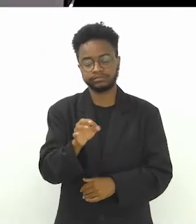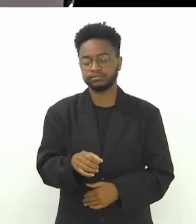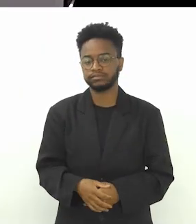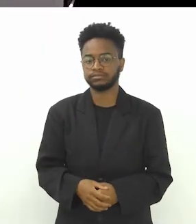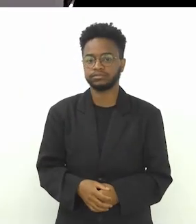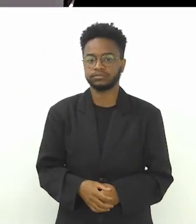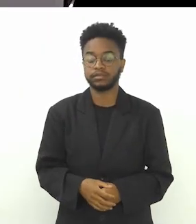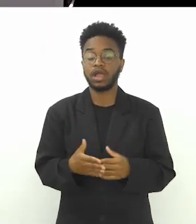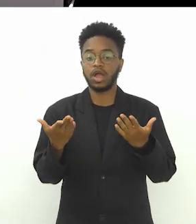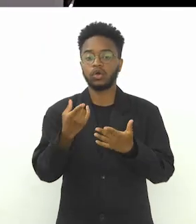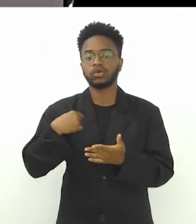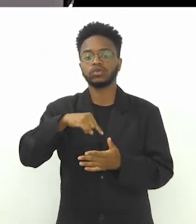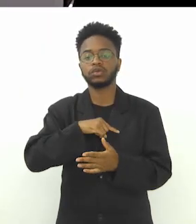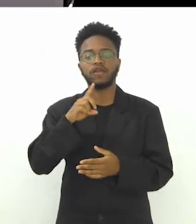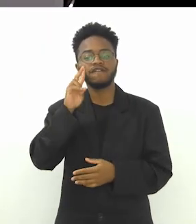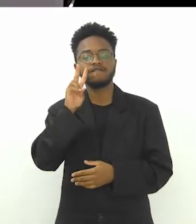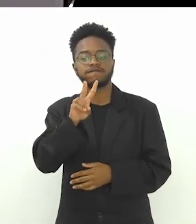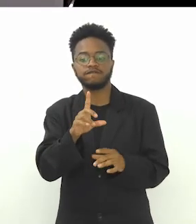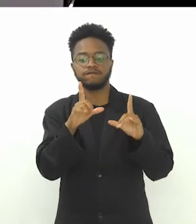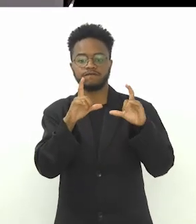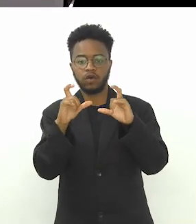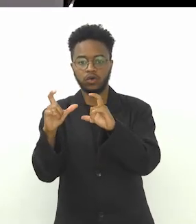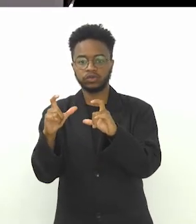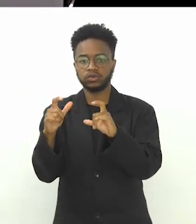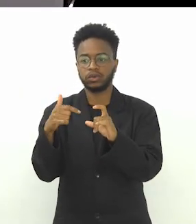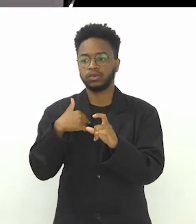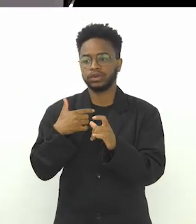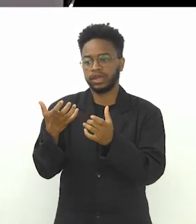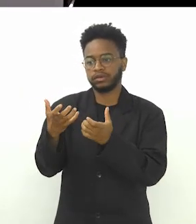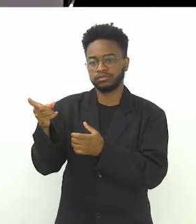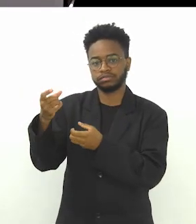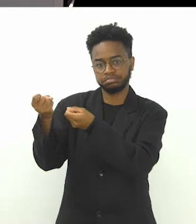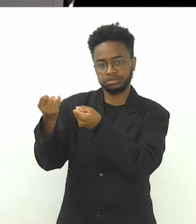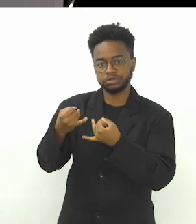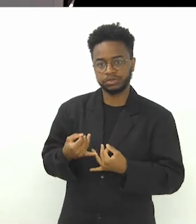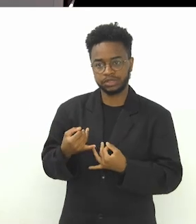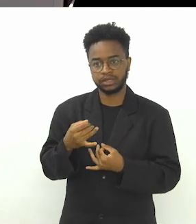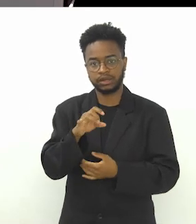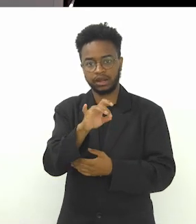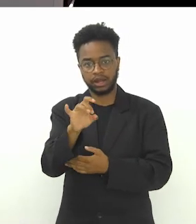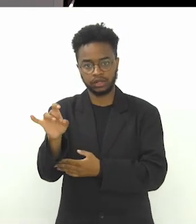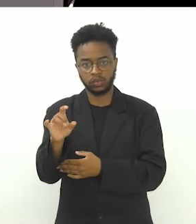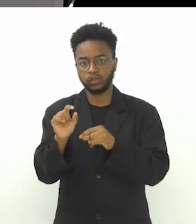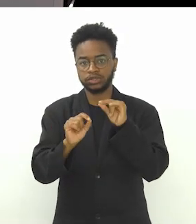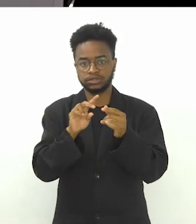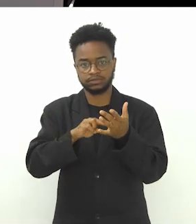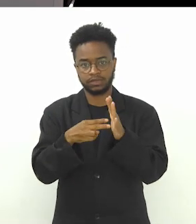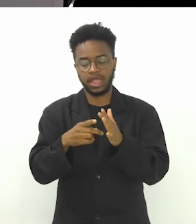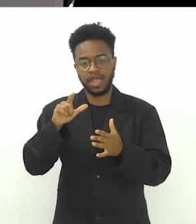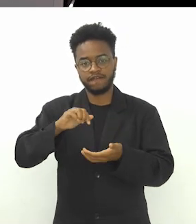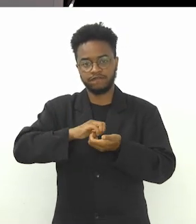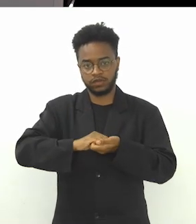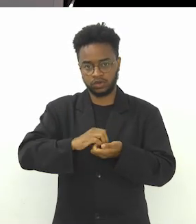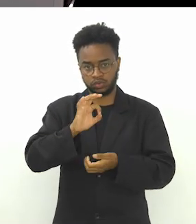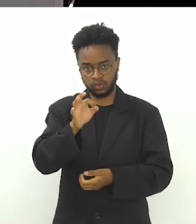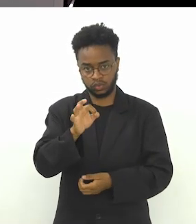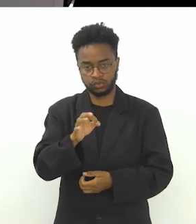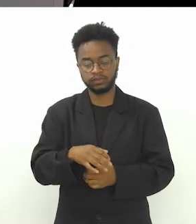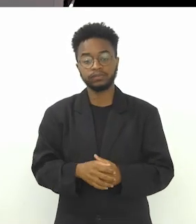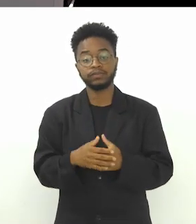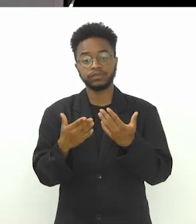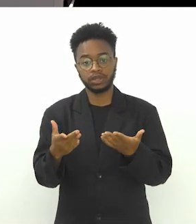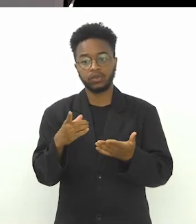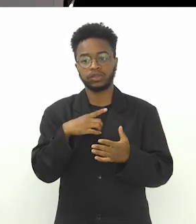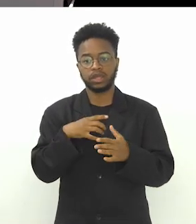Sim. Olá, vamos ver umas fotos? Vamos. Eu queria que você dissertasse sobre cada uma dessas. Isso é Viradouro, né?